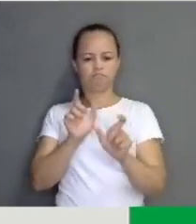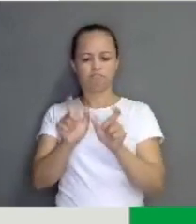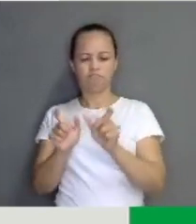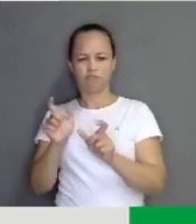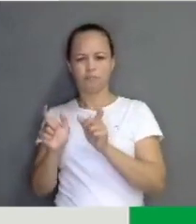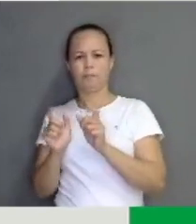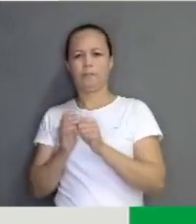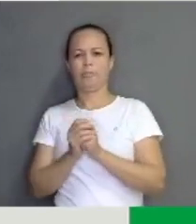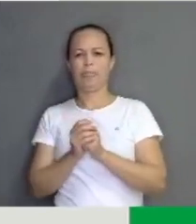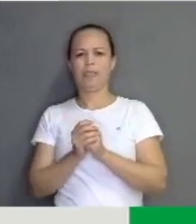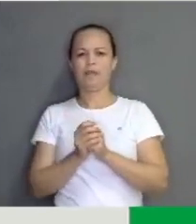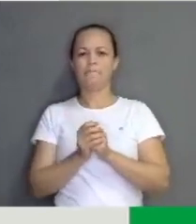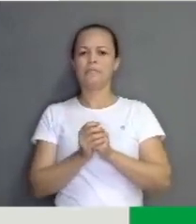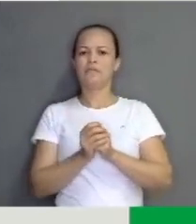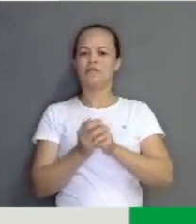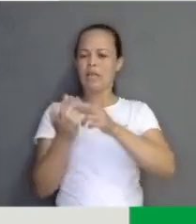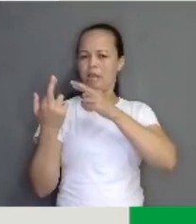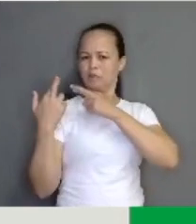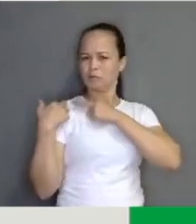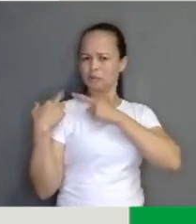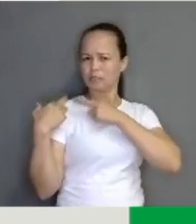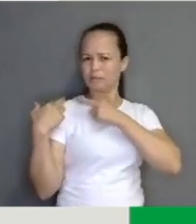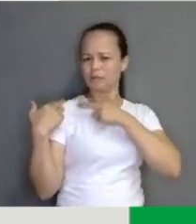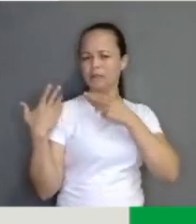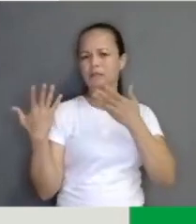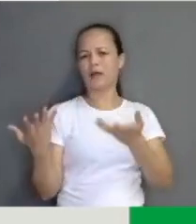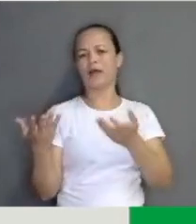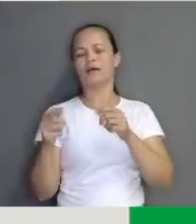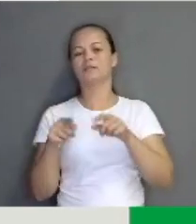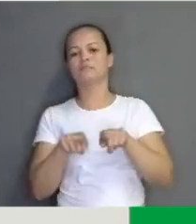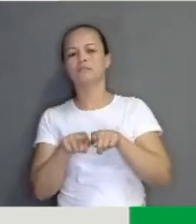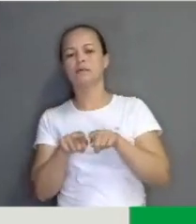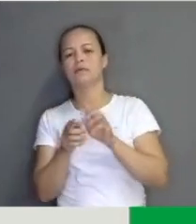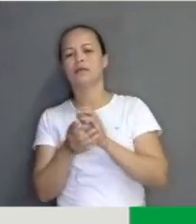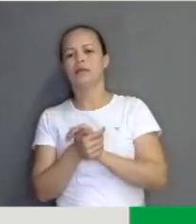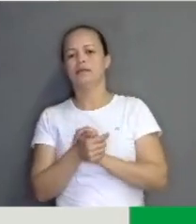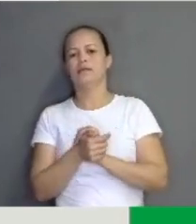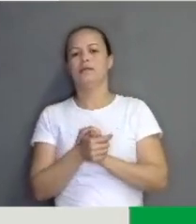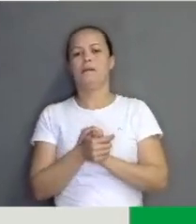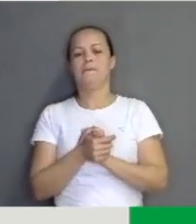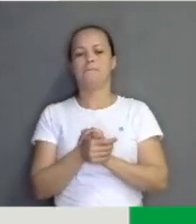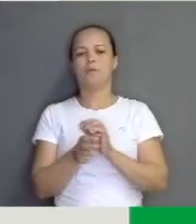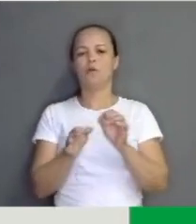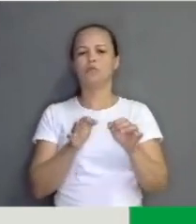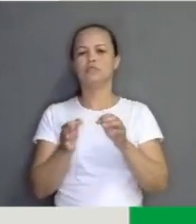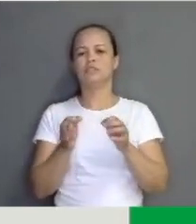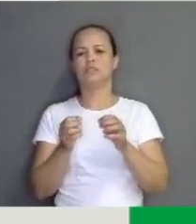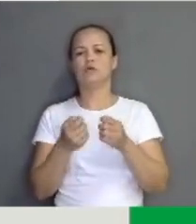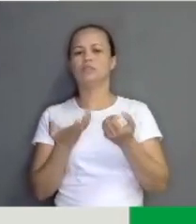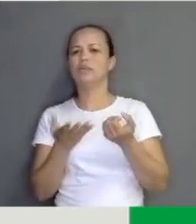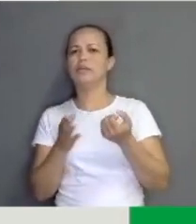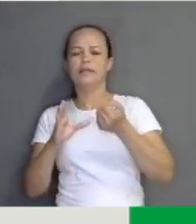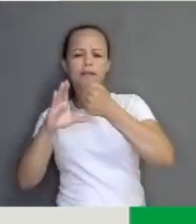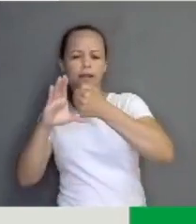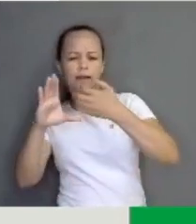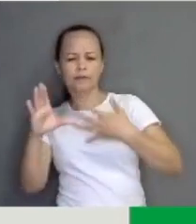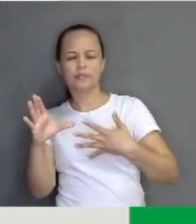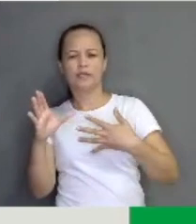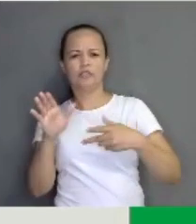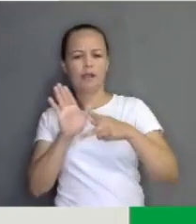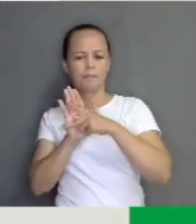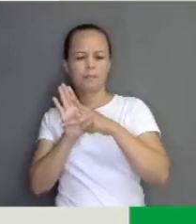funções, posições sociais definidas. Ou seja, existem umas características